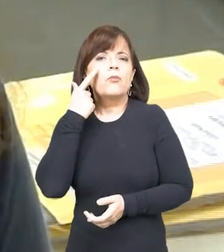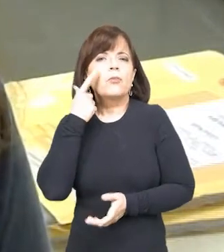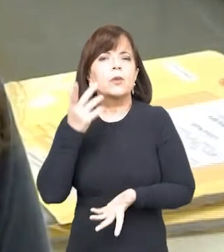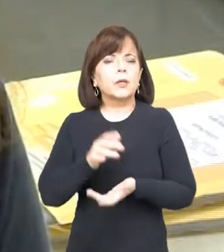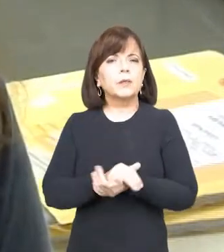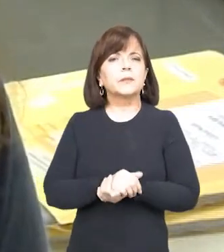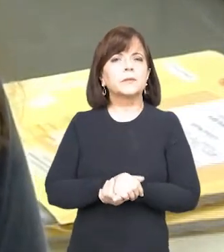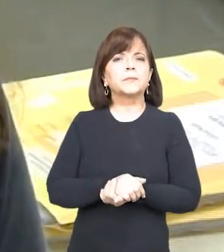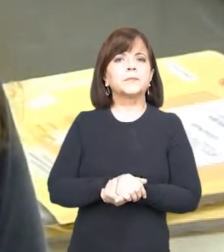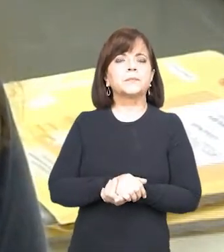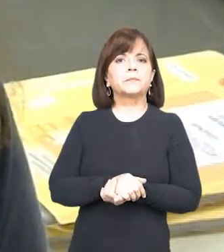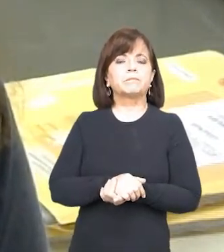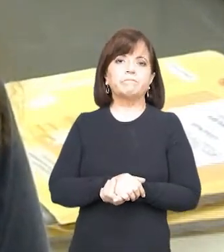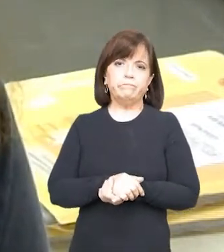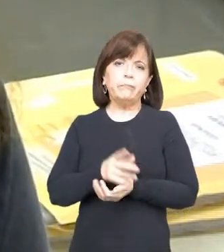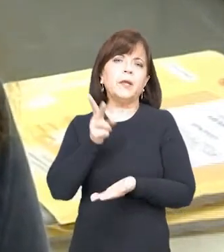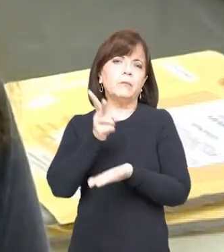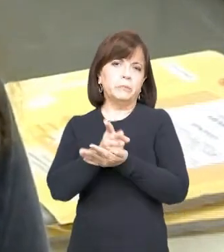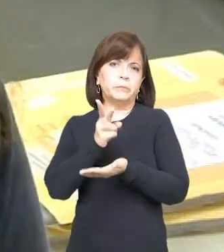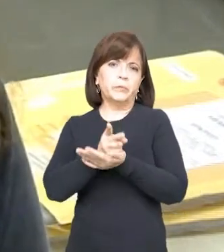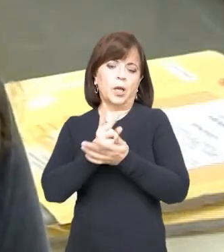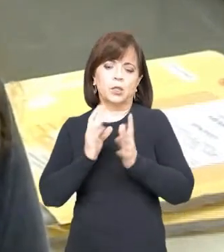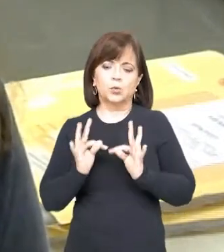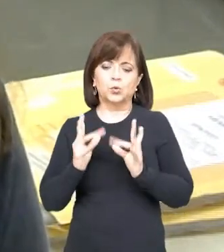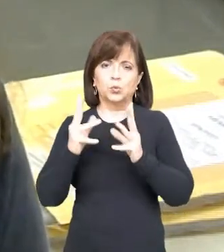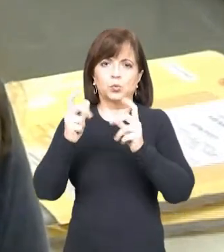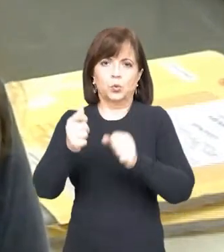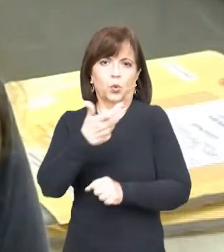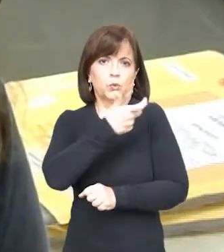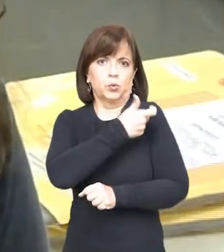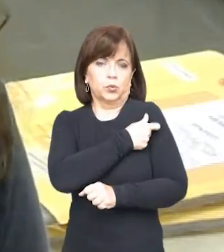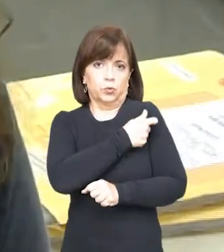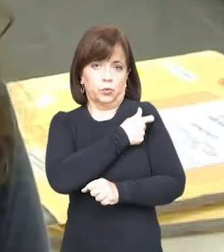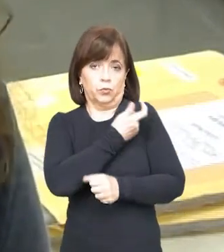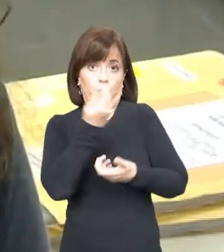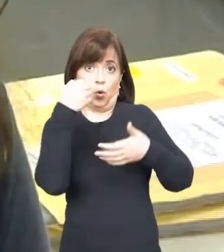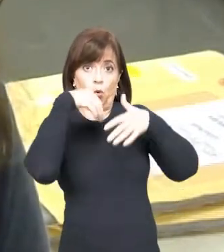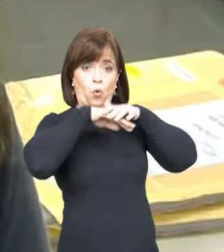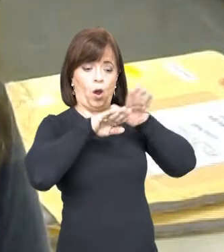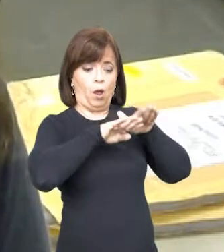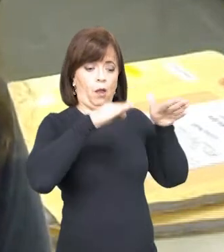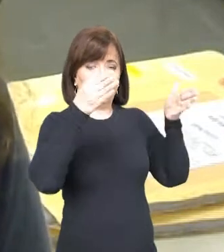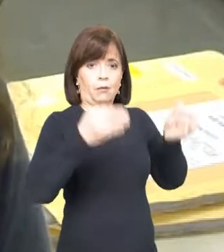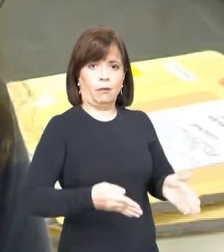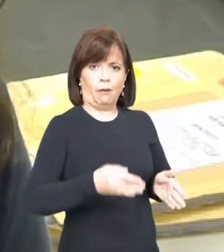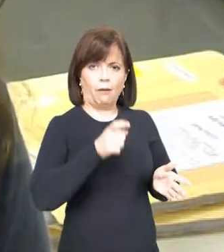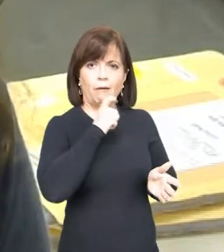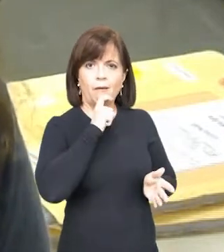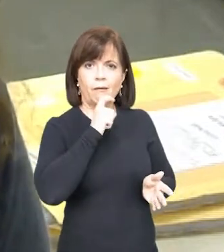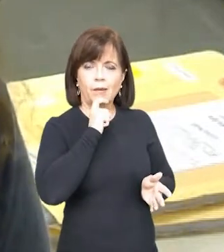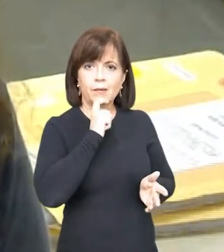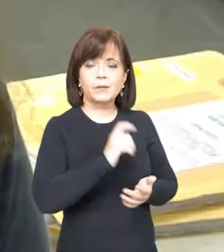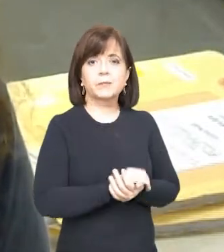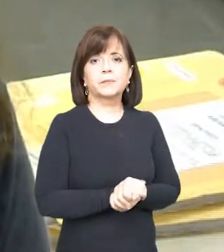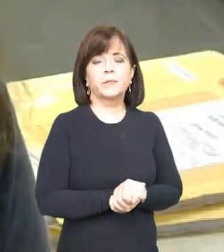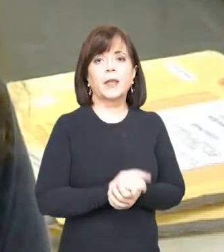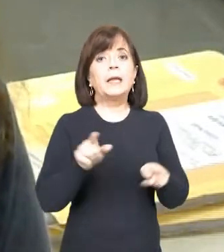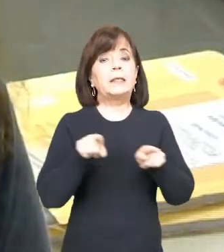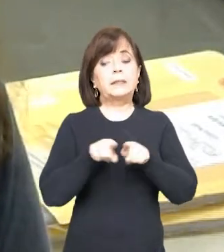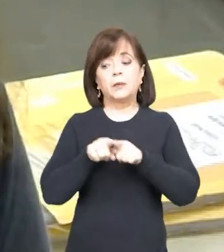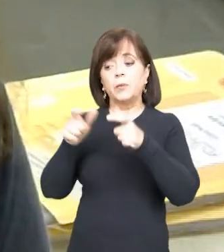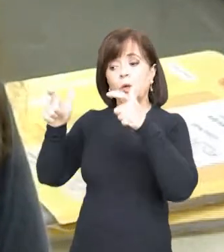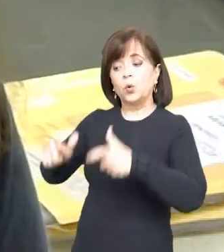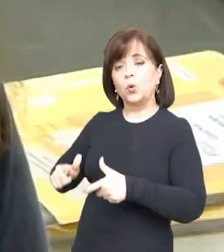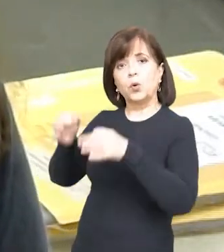verifiquei que, embora todas as vacinas estejam sendo armazenadas em caixas térmicas, em